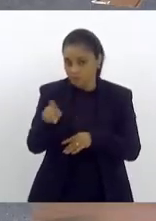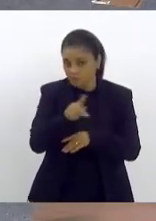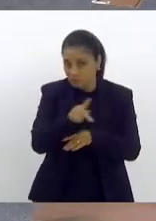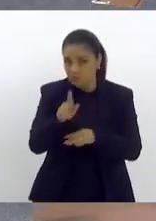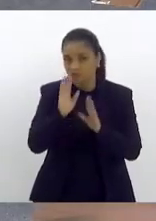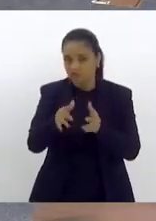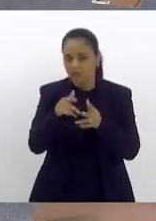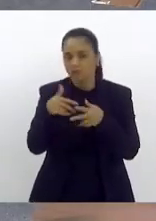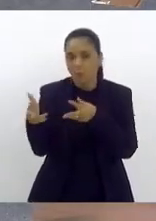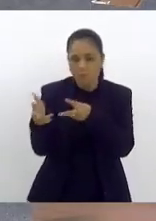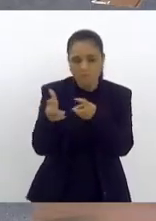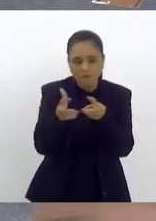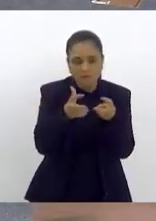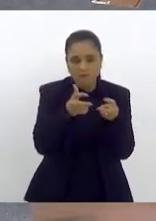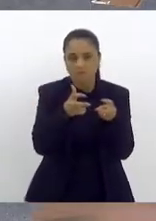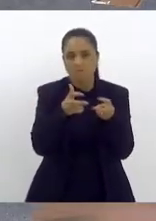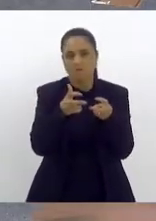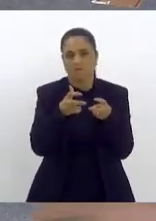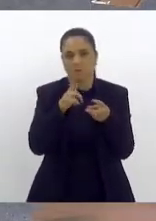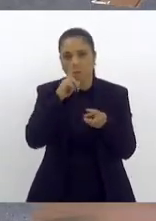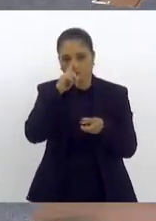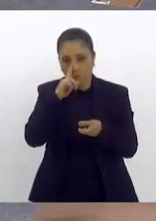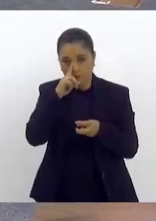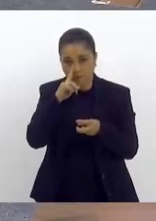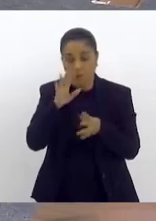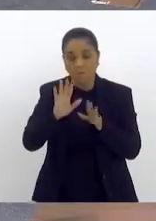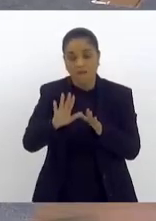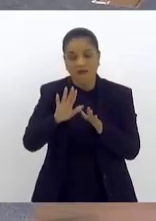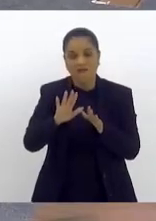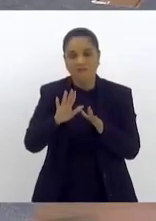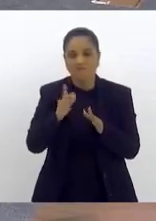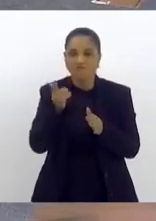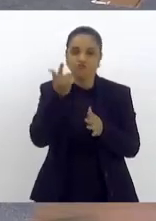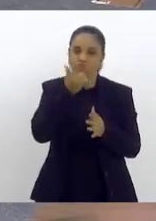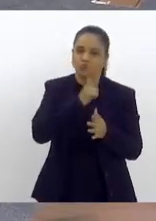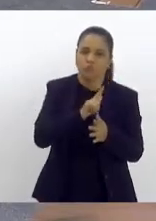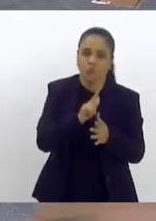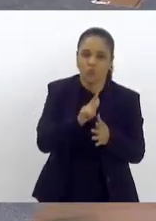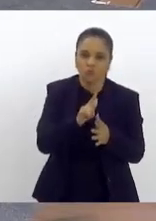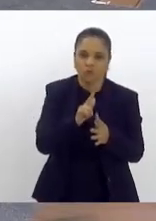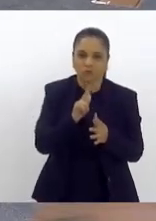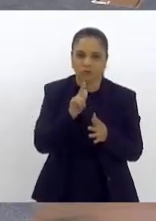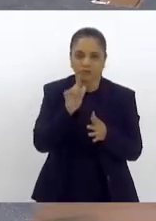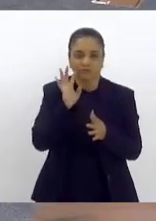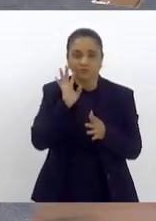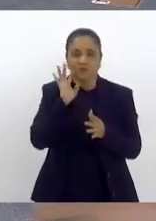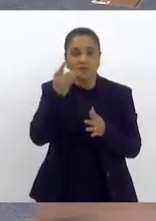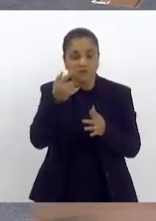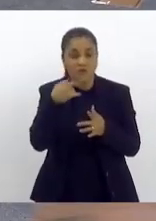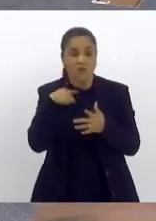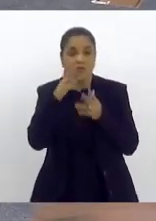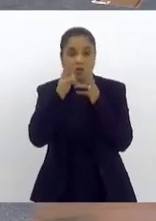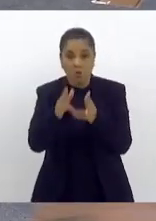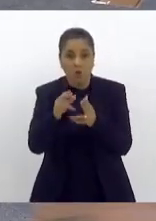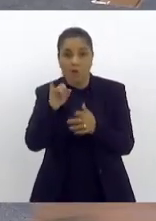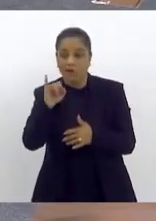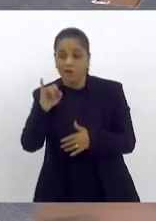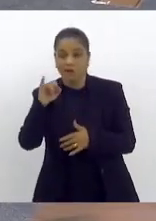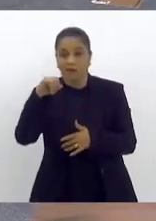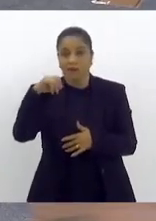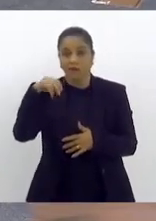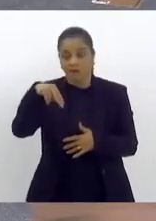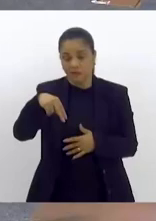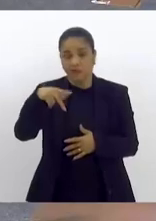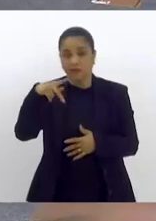não souberam interpretar como um risco daqueles. Felizmente, a Polícia Federal e a Interpol conseguiram ver, né, na